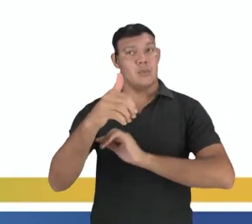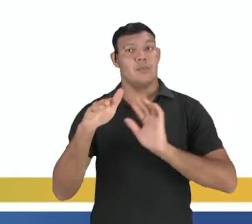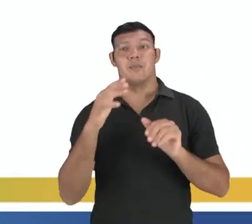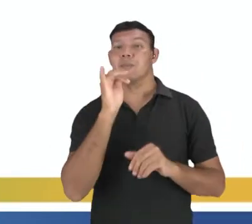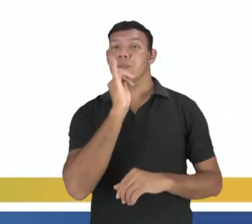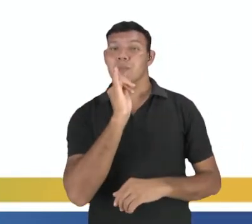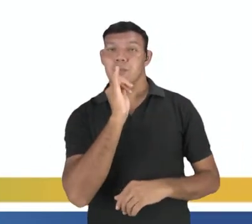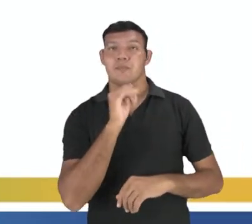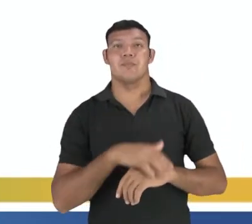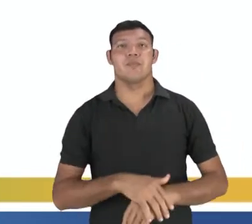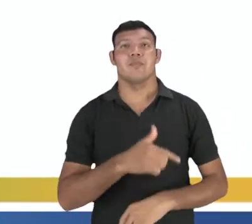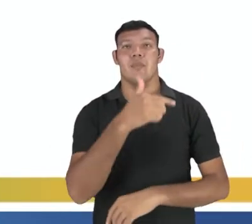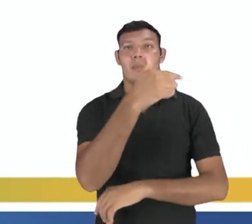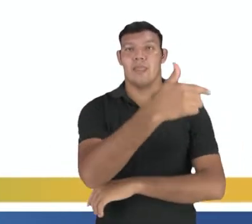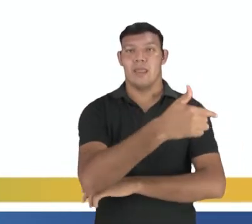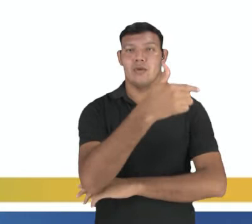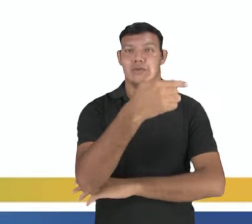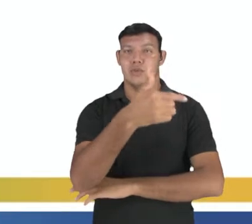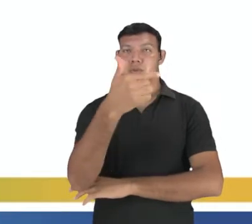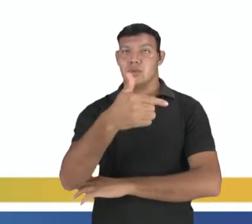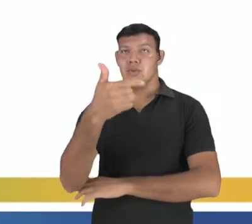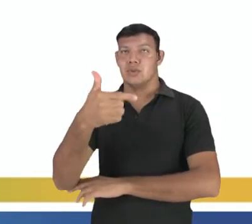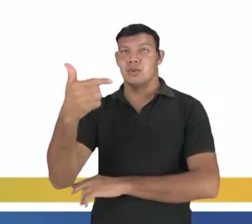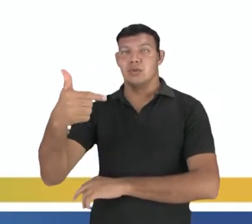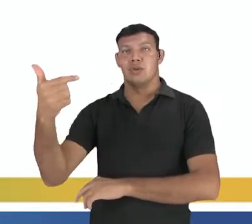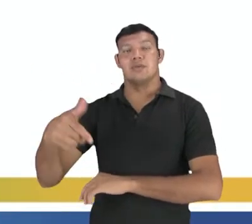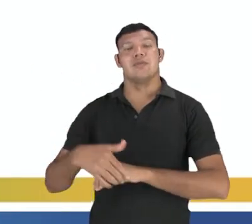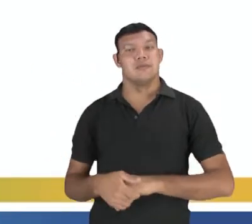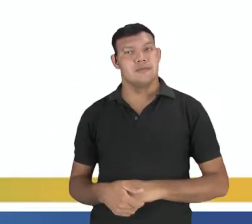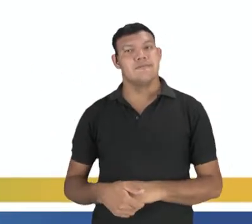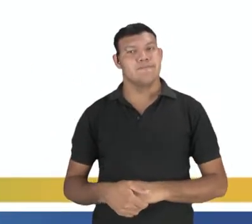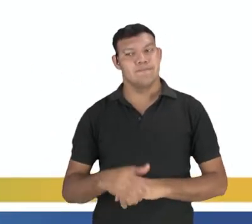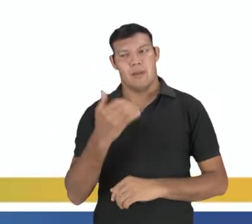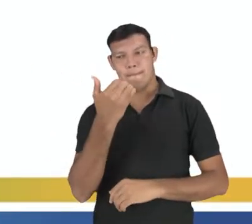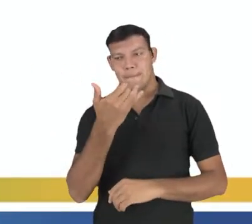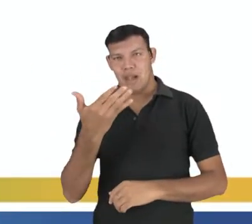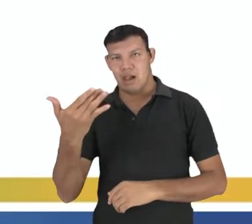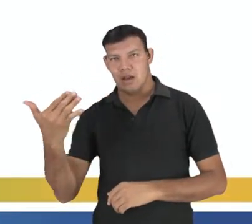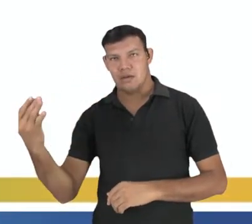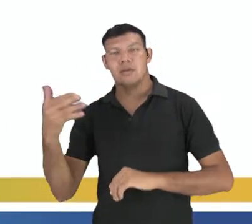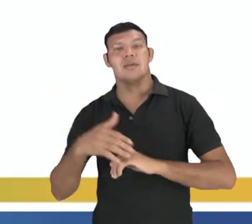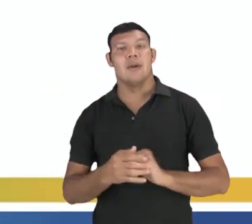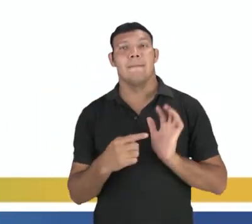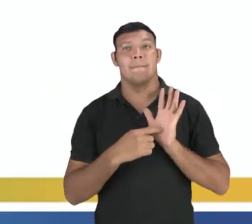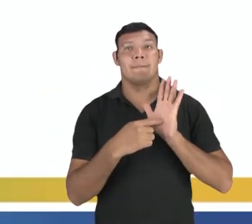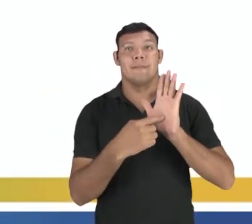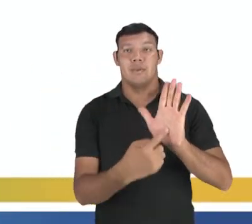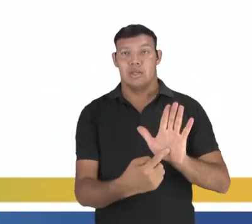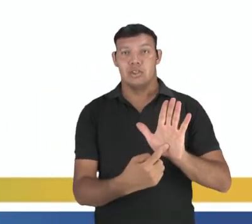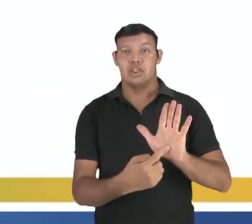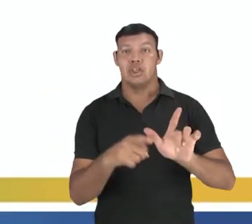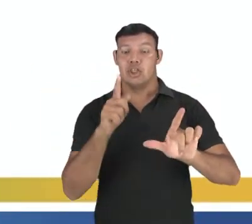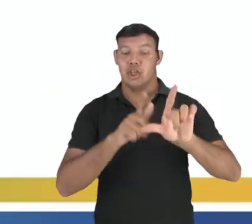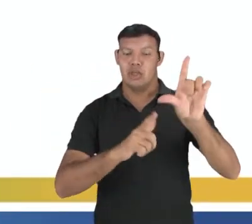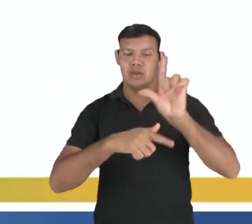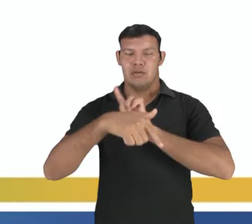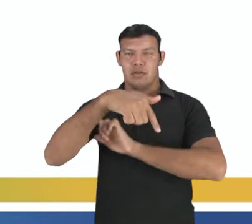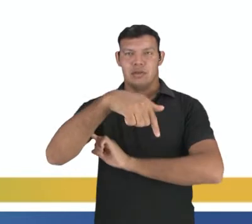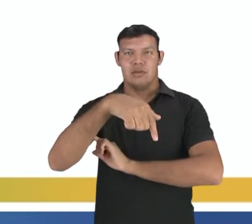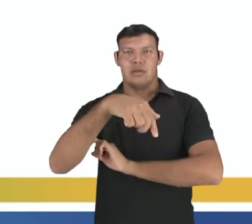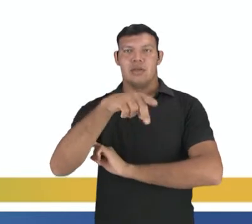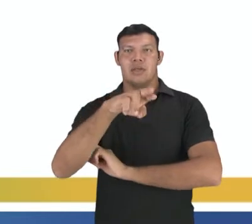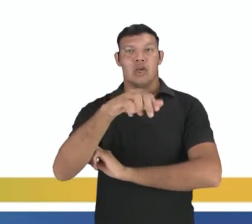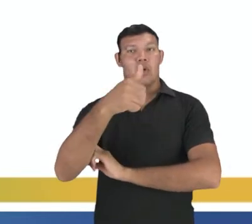exemplo, 2, 2, 2, 2, 2 e assim por diante. Então aí mostra que o Q é igual a 1. Um número é